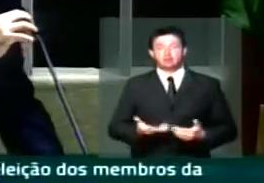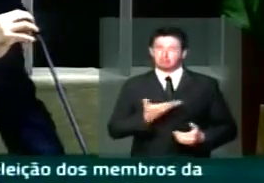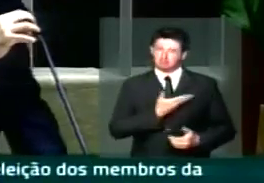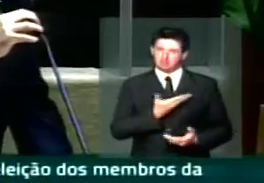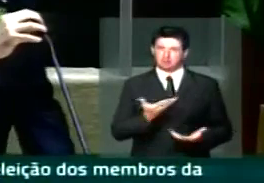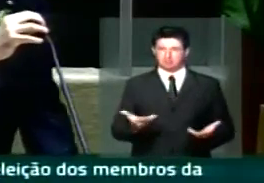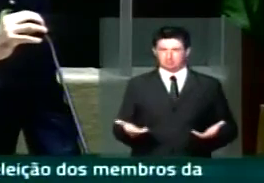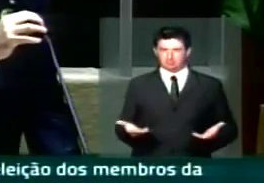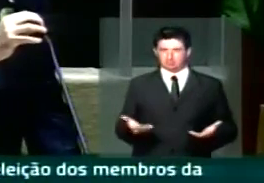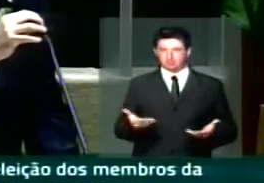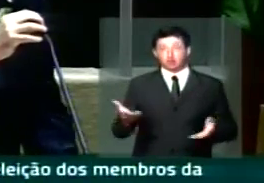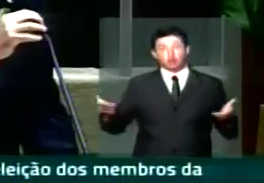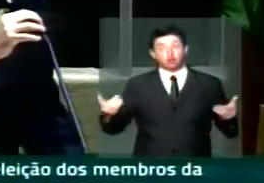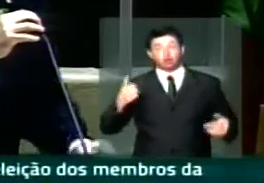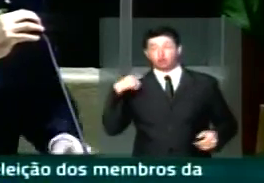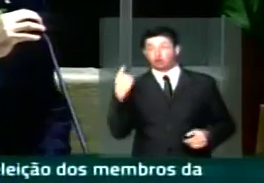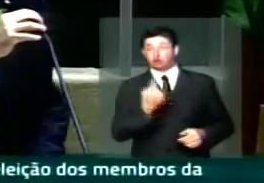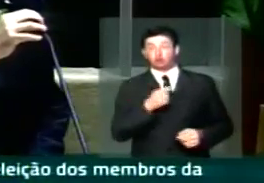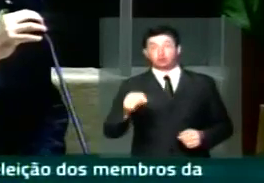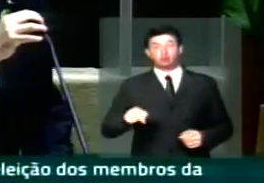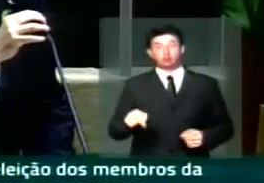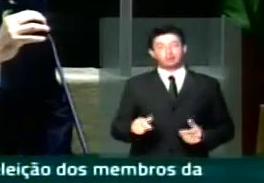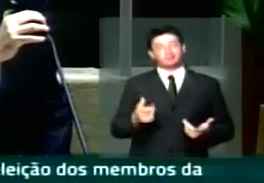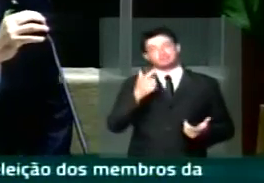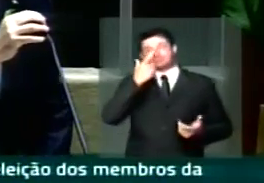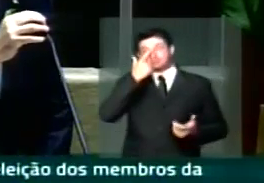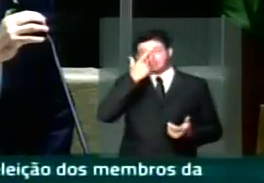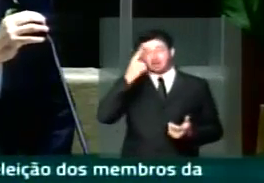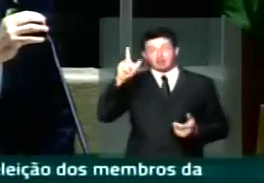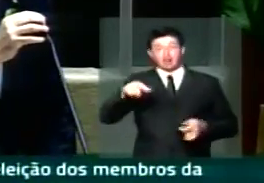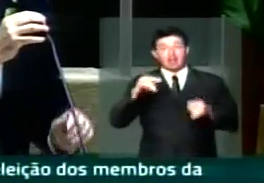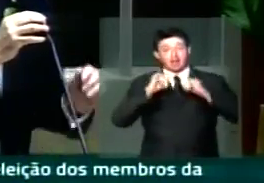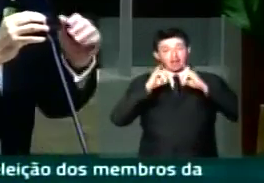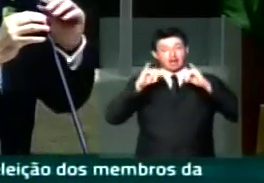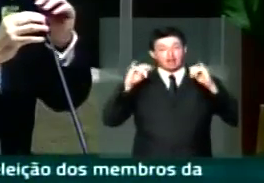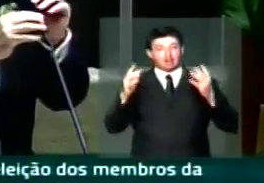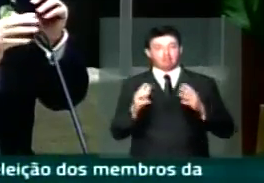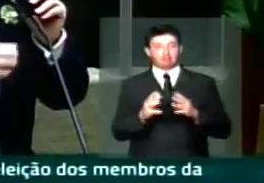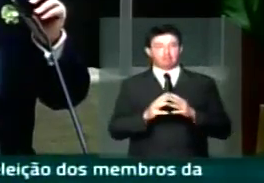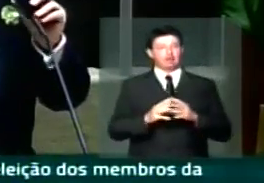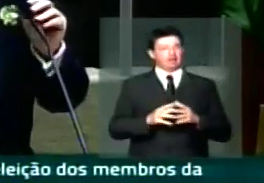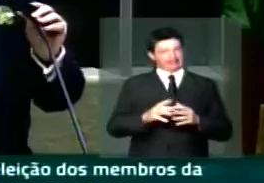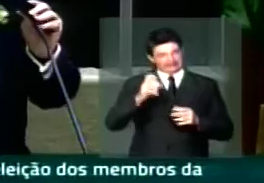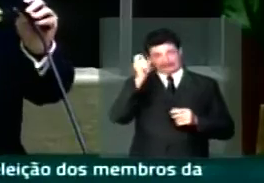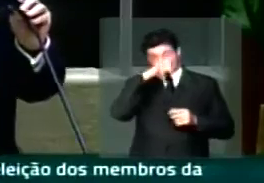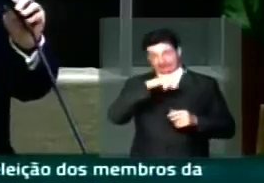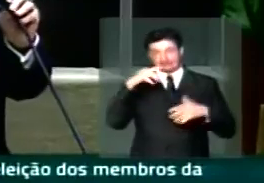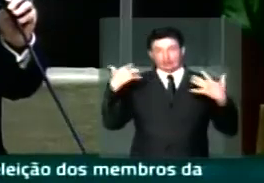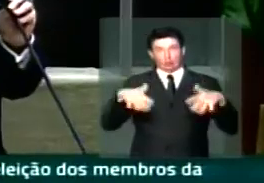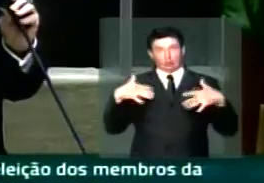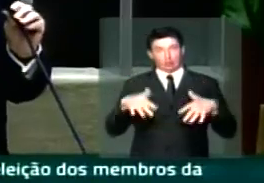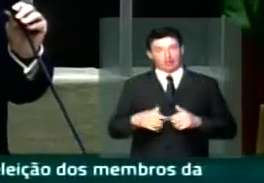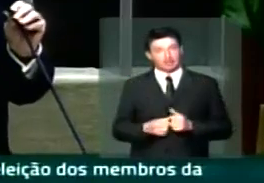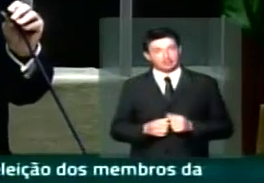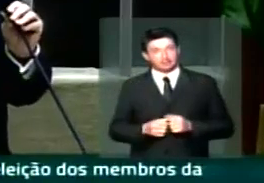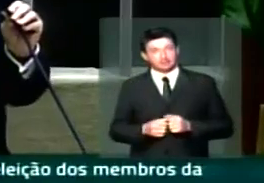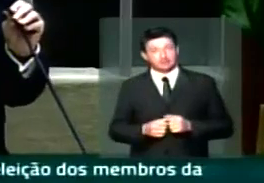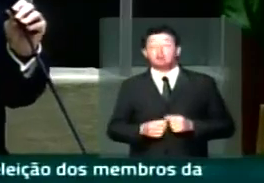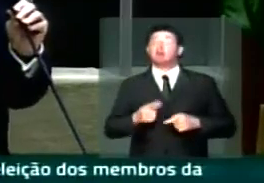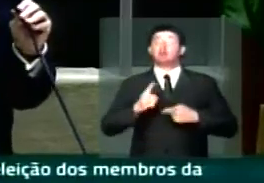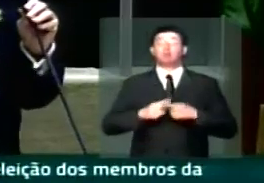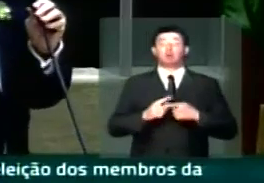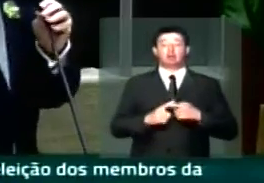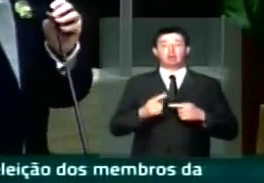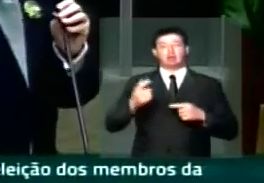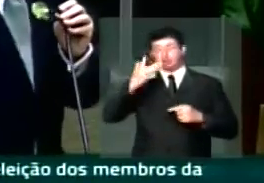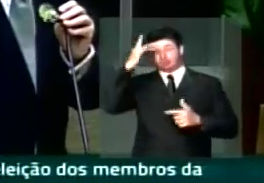Meus amigos, nós vivemos simplesmente uma campanha muito dura, uma campanha pela